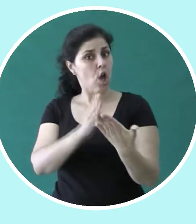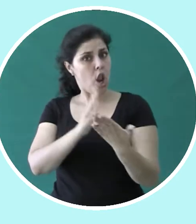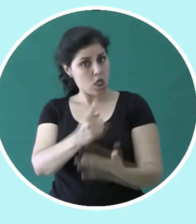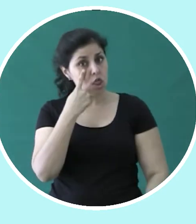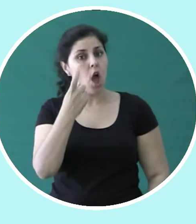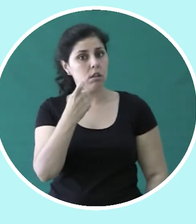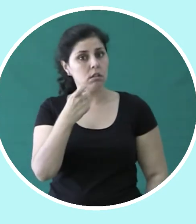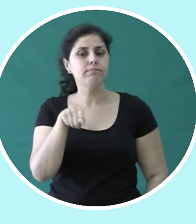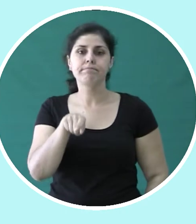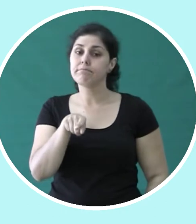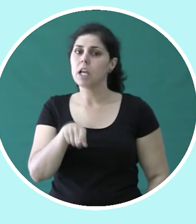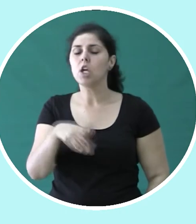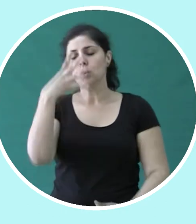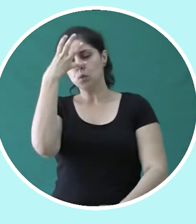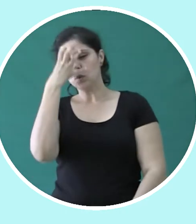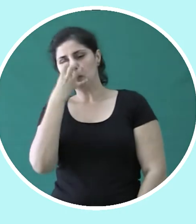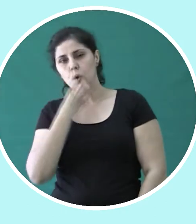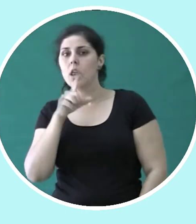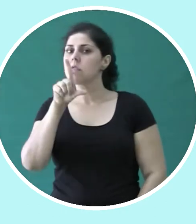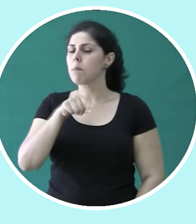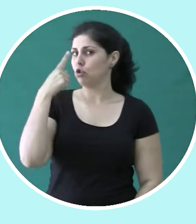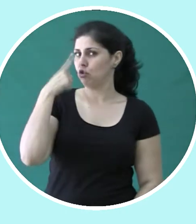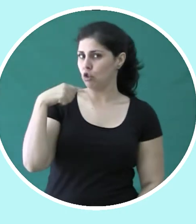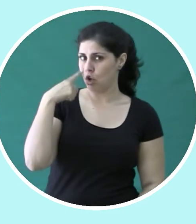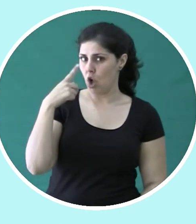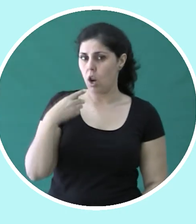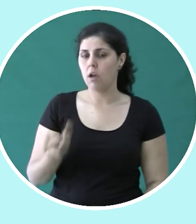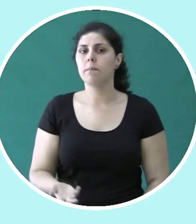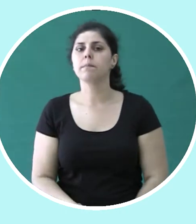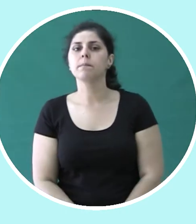notava, andava com sono e chorava.